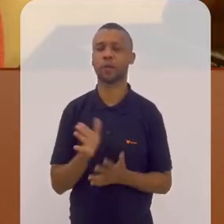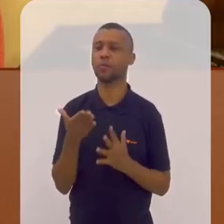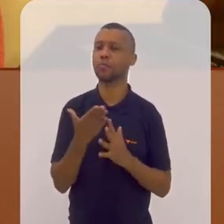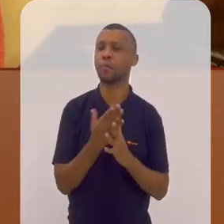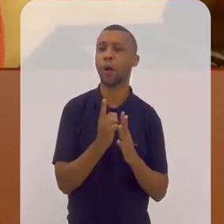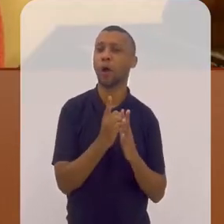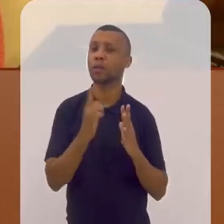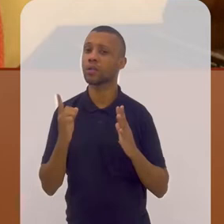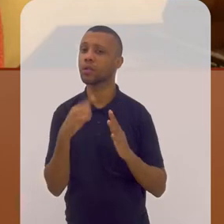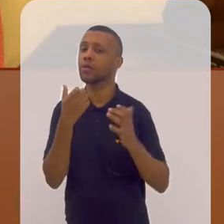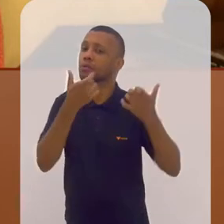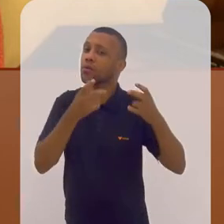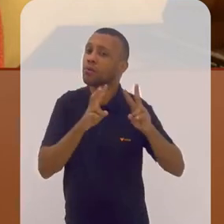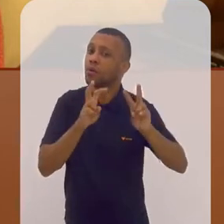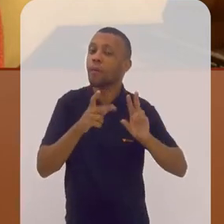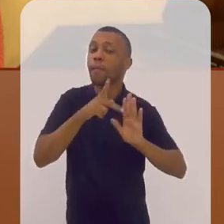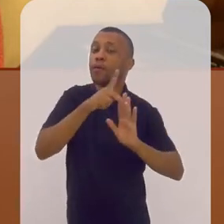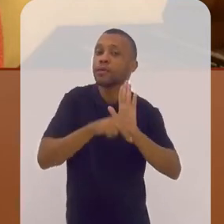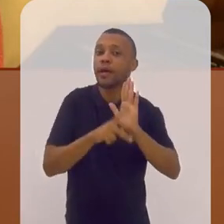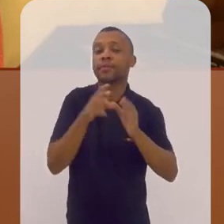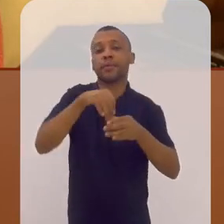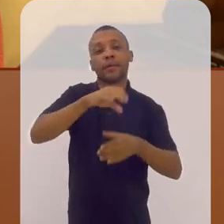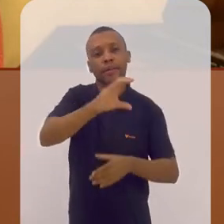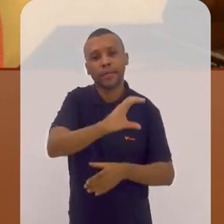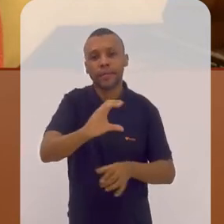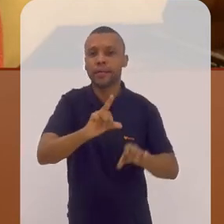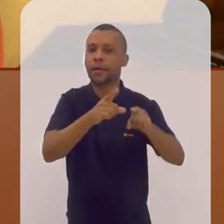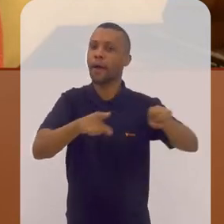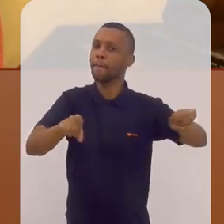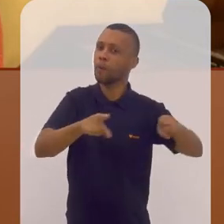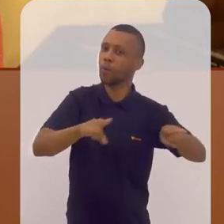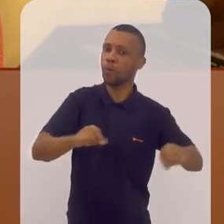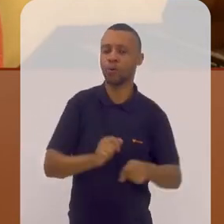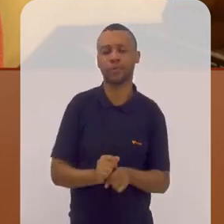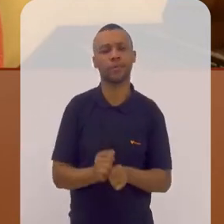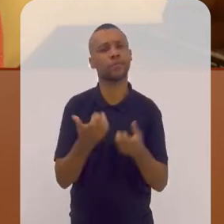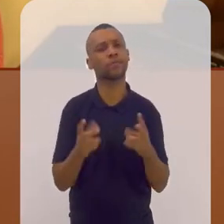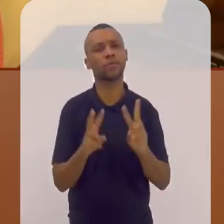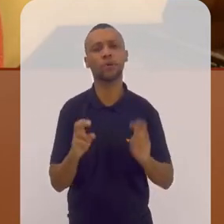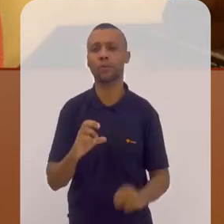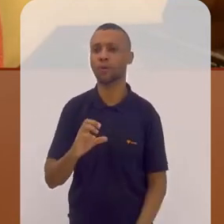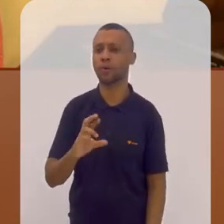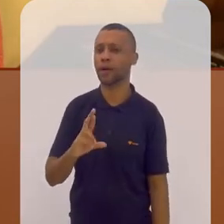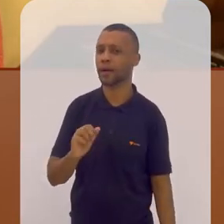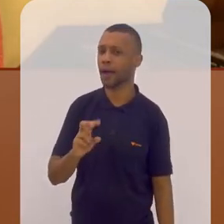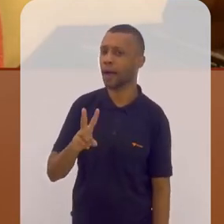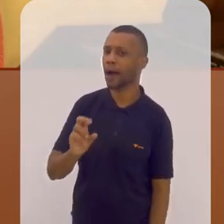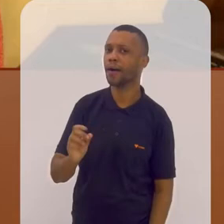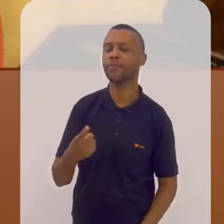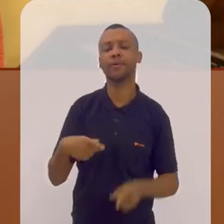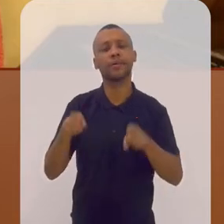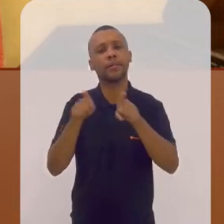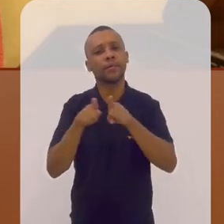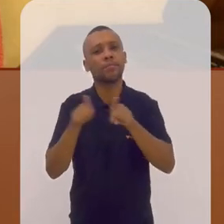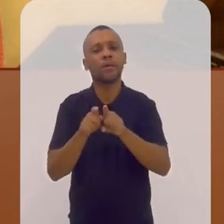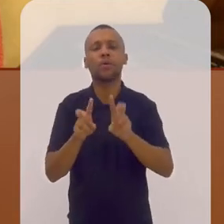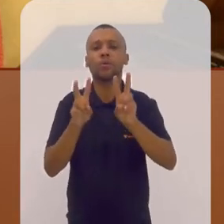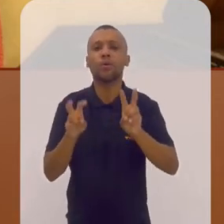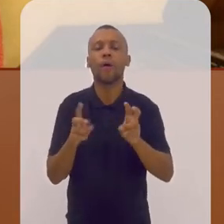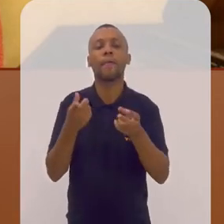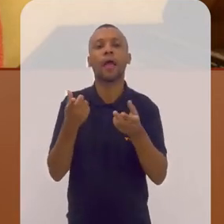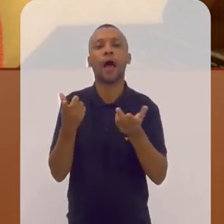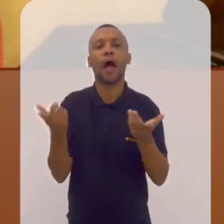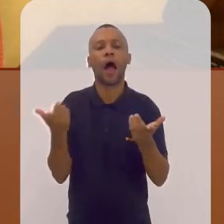falou sobre o projeto da música nas igrejas, falamos sobre o cravo, falamos também sobre